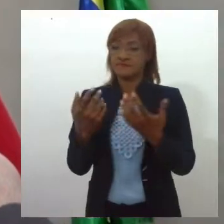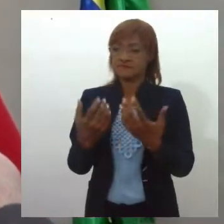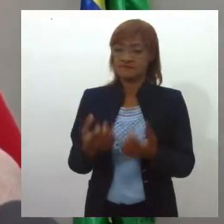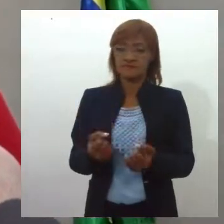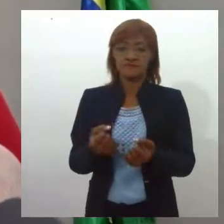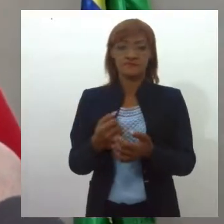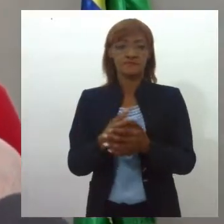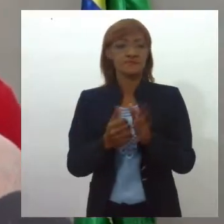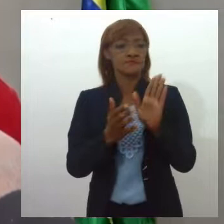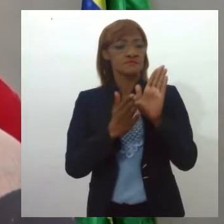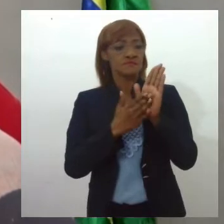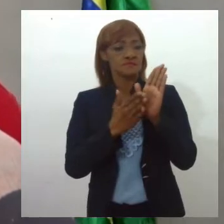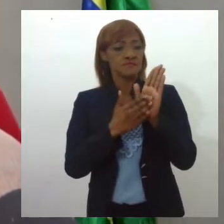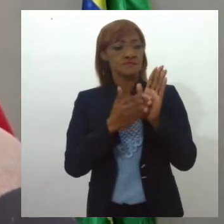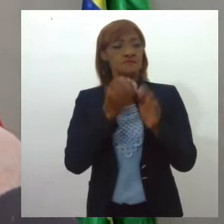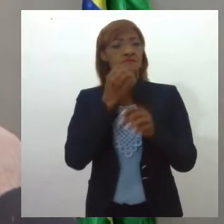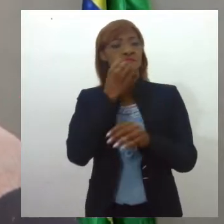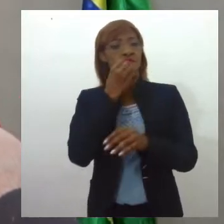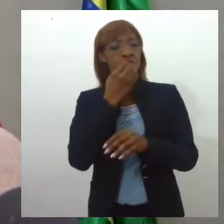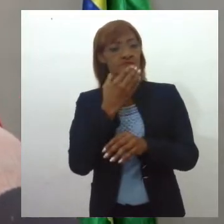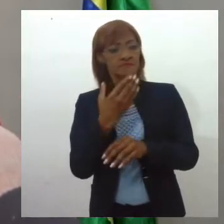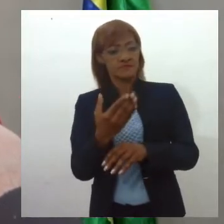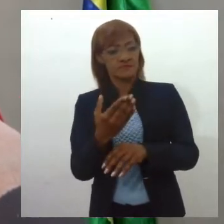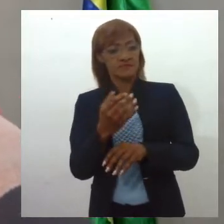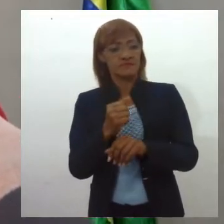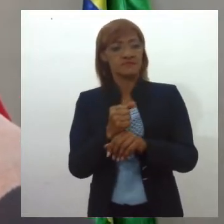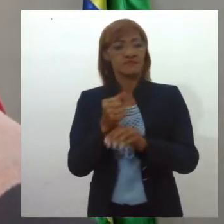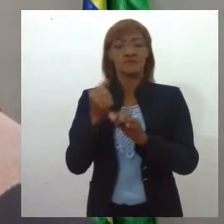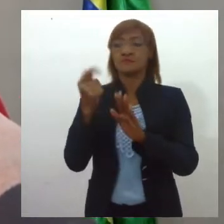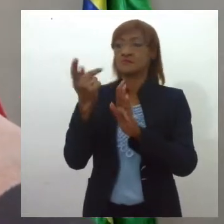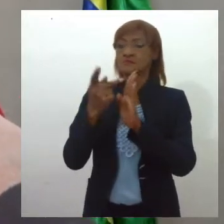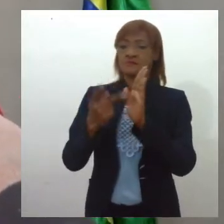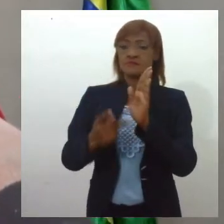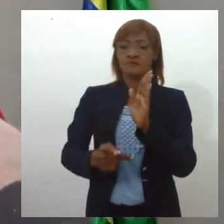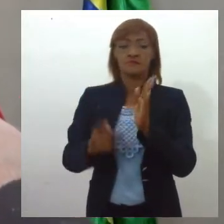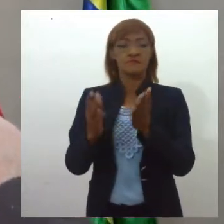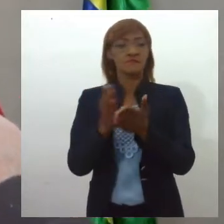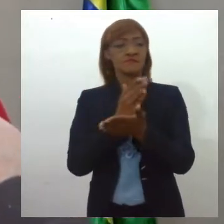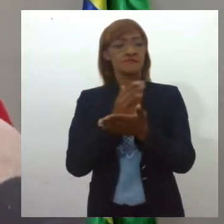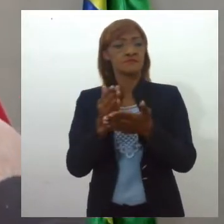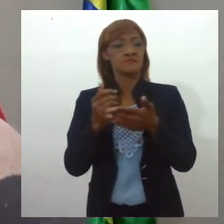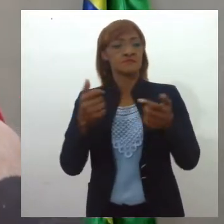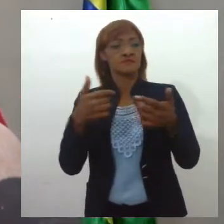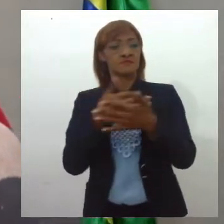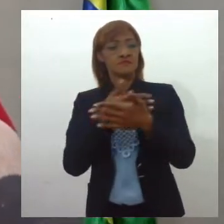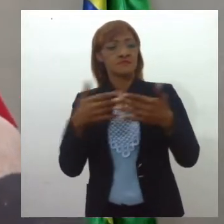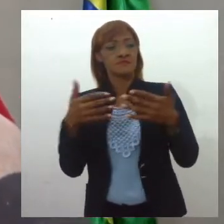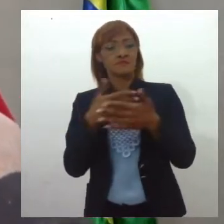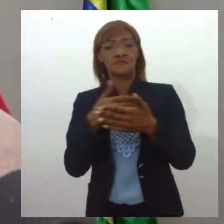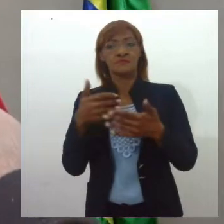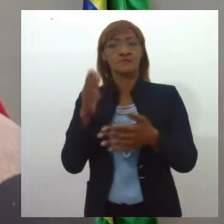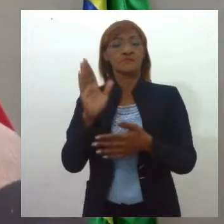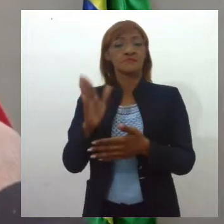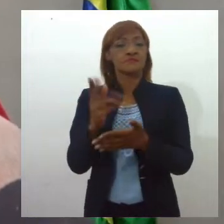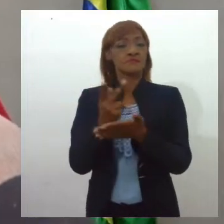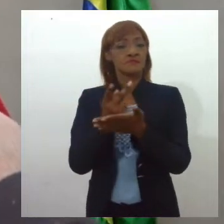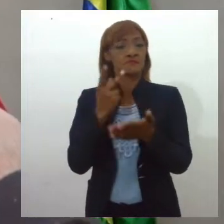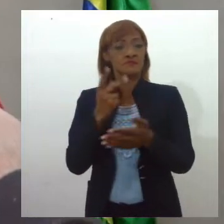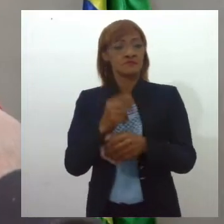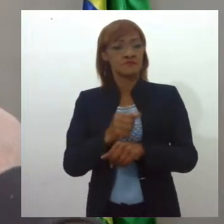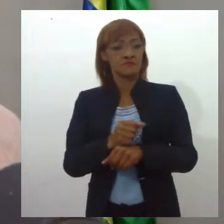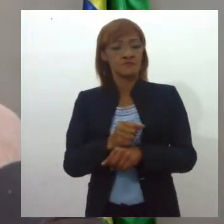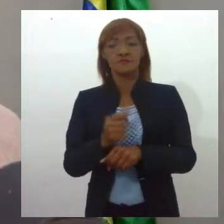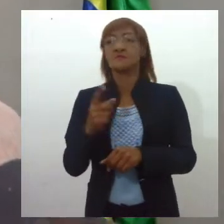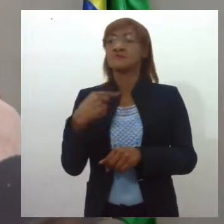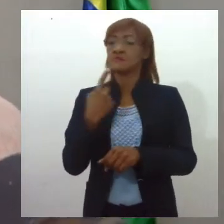com uma proposta boa, da gente trazer um projeto, né, que em algumas cidades está acontecendo, e a gente vai